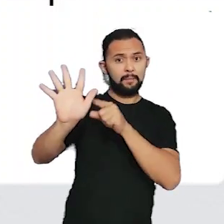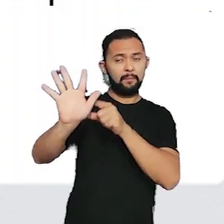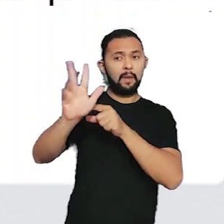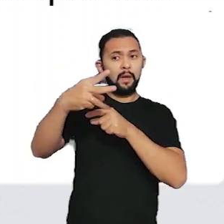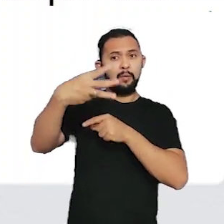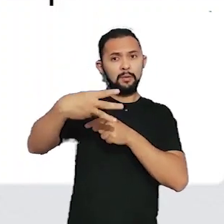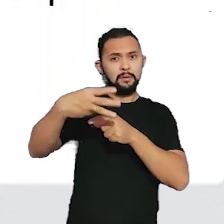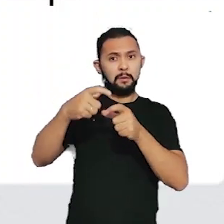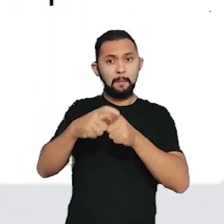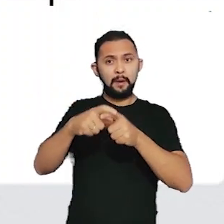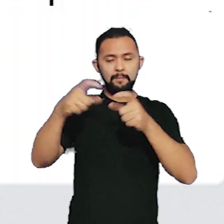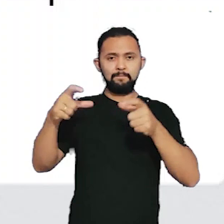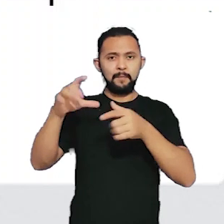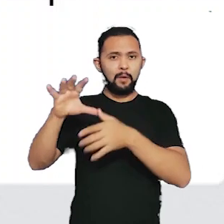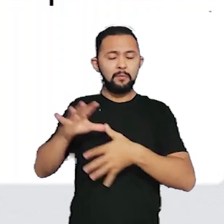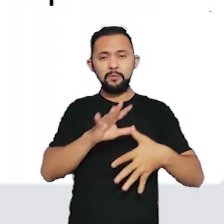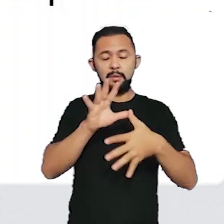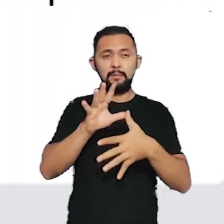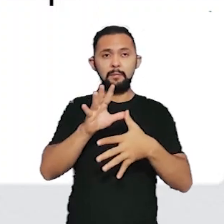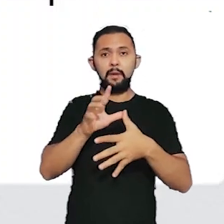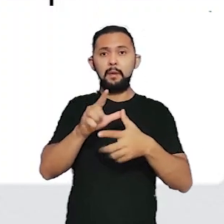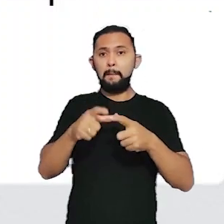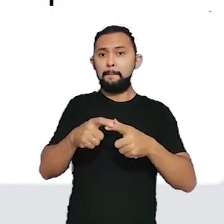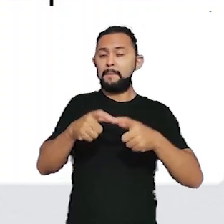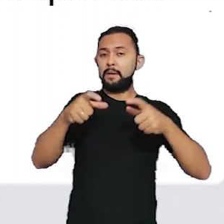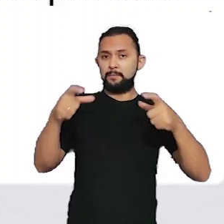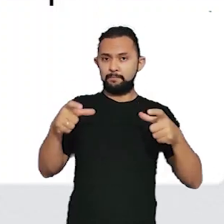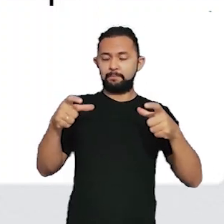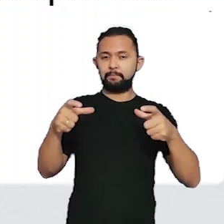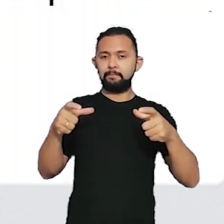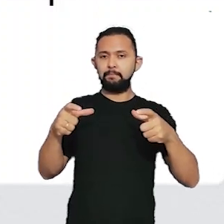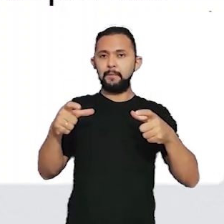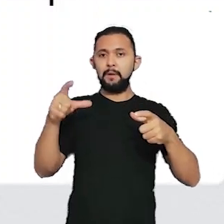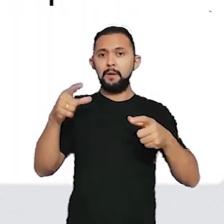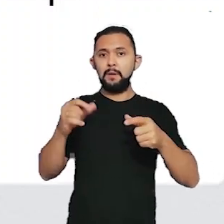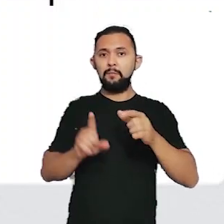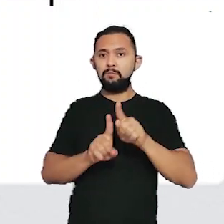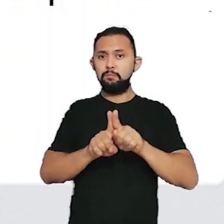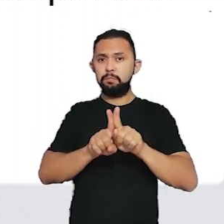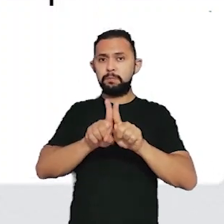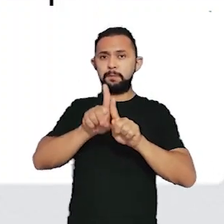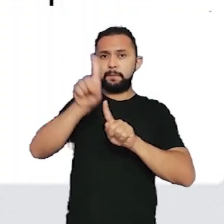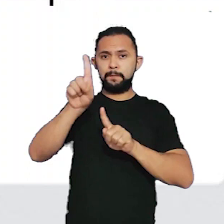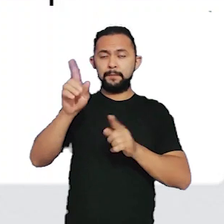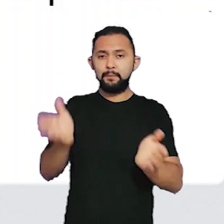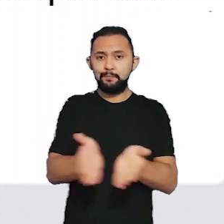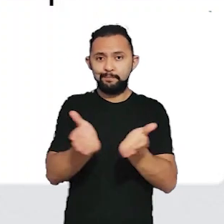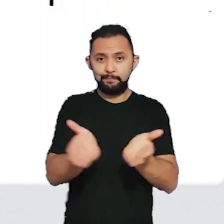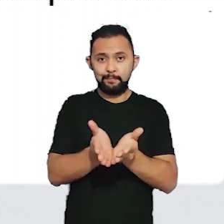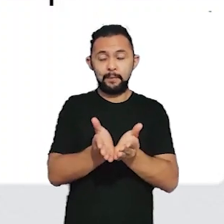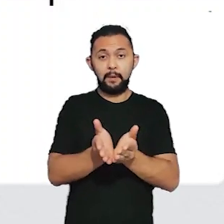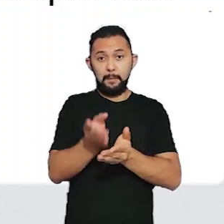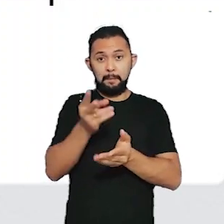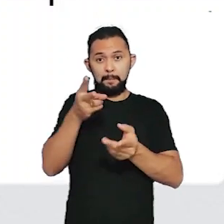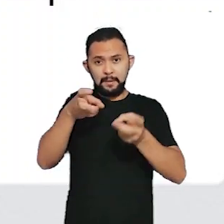tem um alto índice de pobreza. Lá nas orações substantivas, a gente viu que a gente pode trocar toda a oração pelo pronome isso.